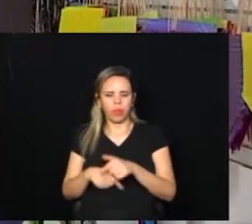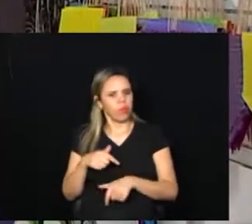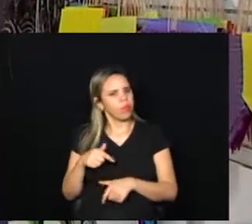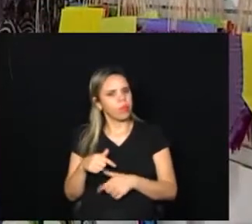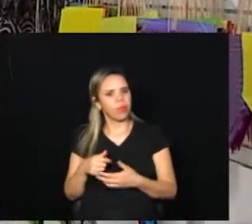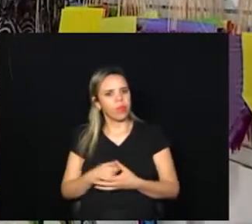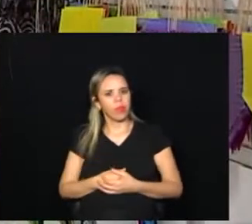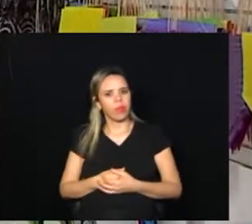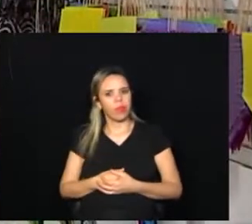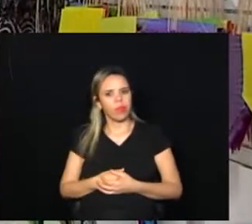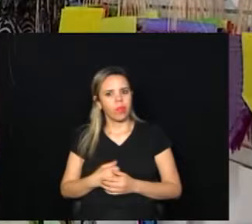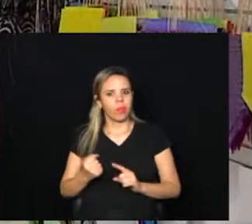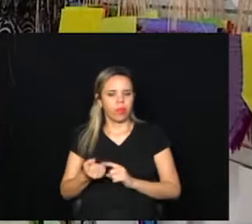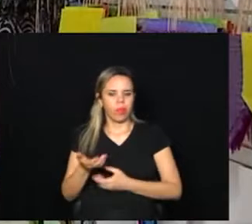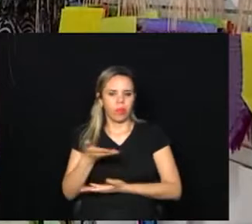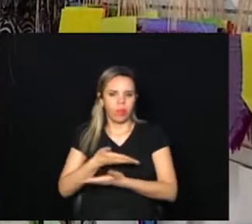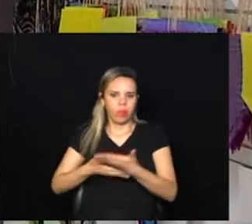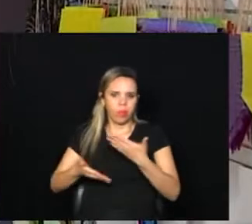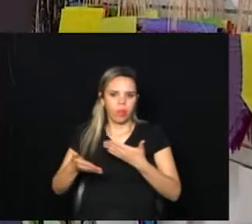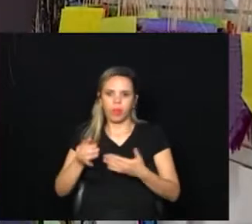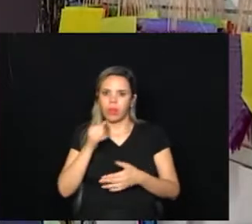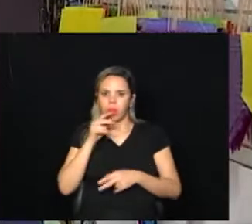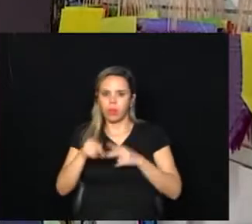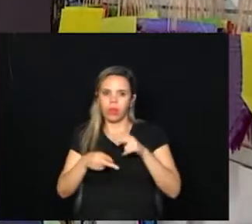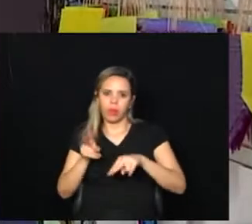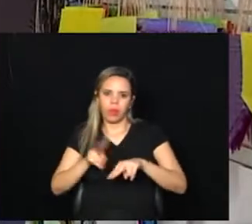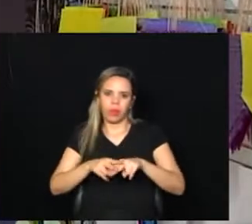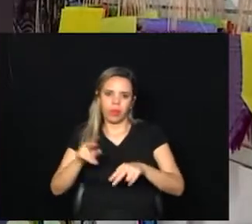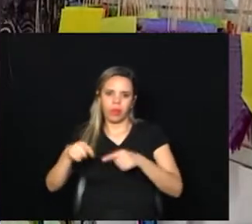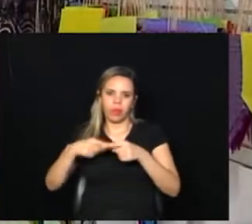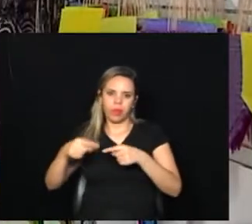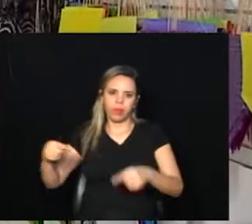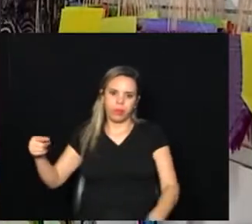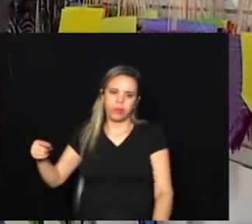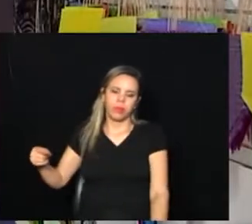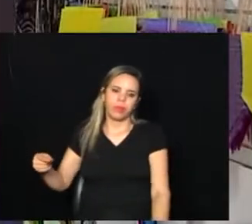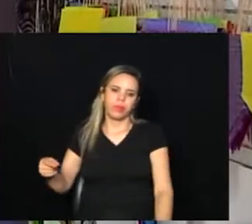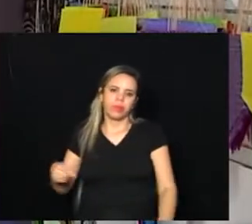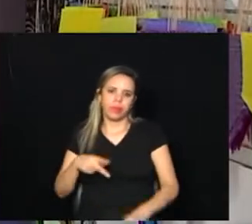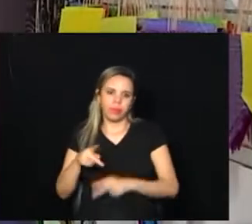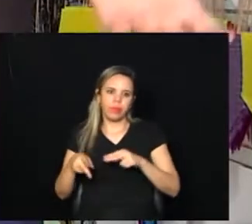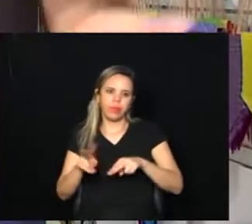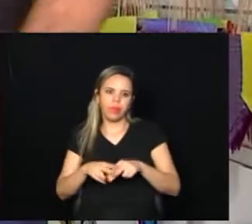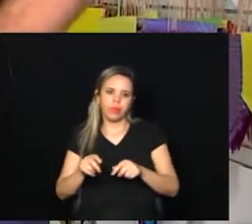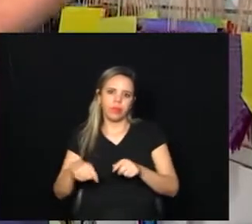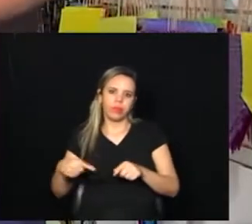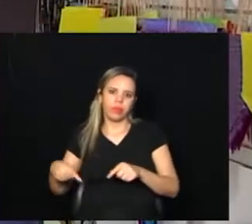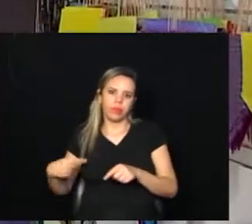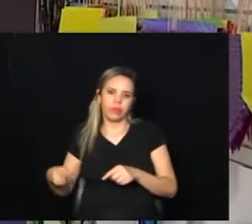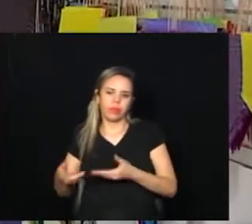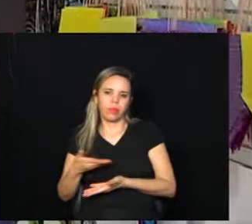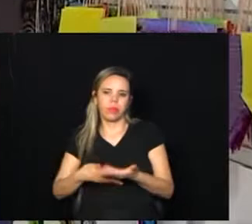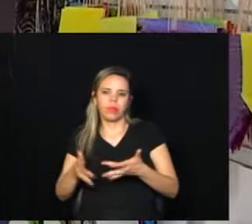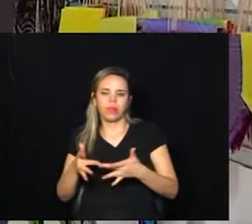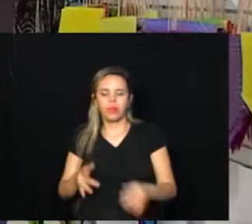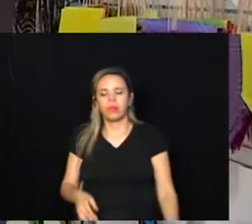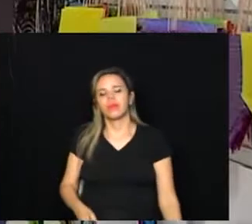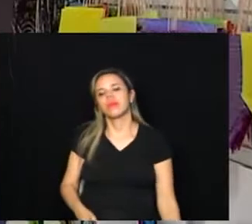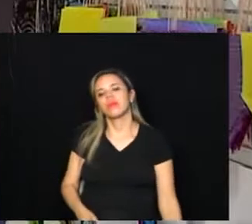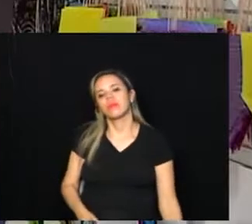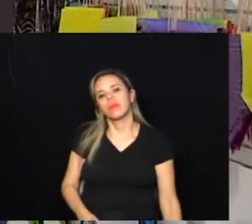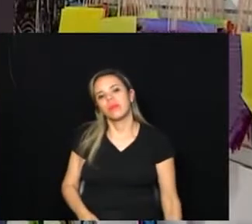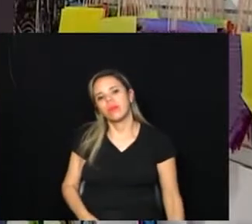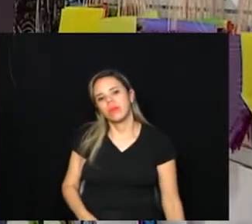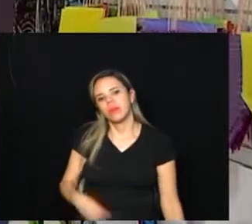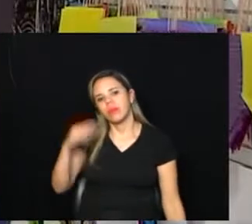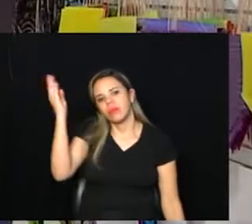Nossa! Ressocializações na cadeia, que é onde o pessoal fazem as rabiolas, que dão serviço para os presos para se ressocializar, né? Então,